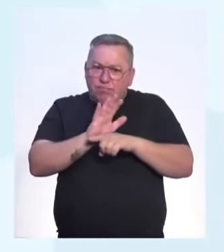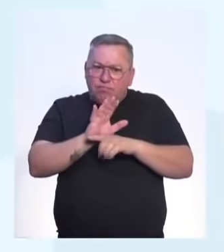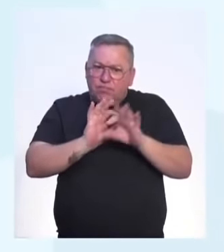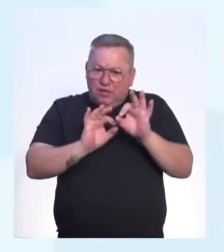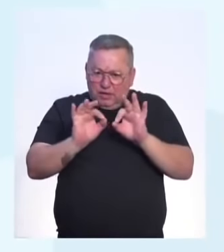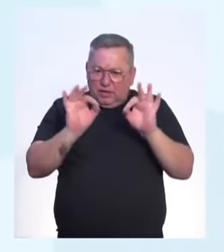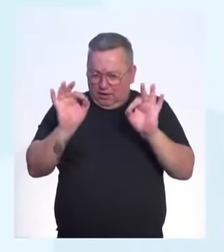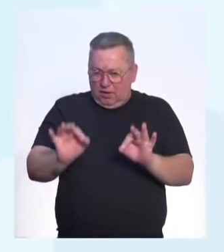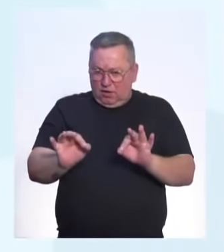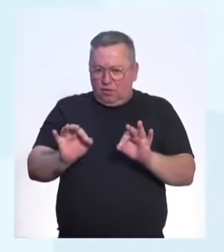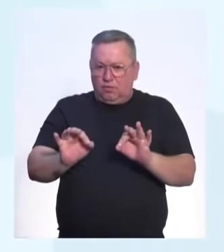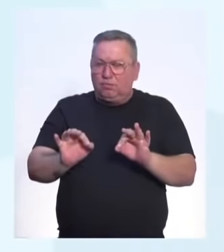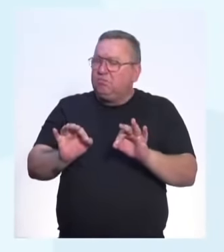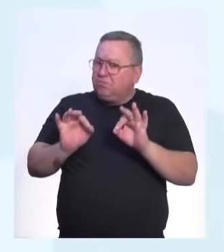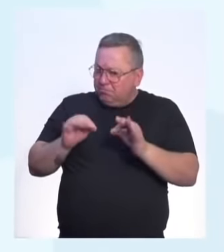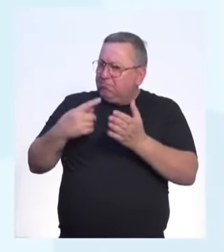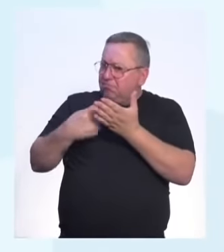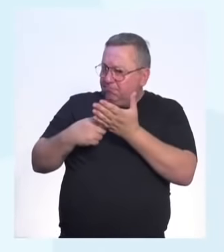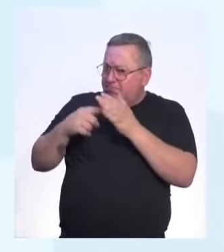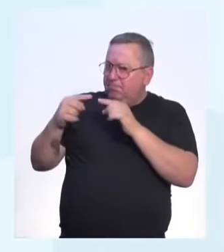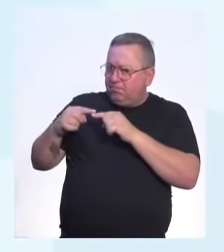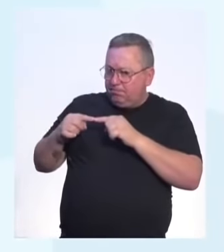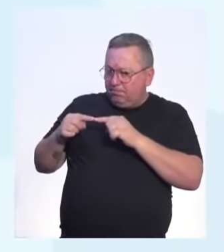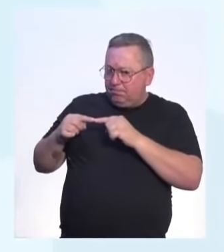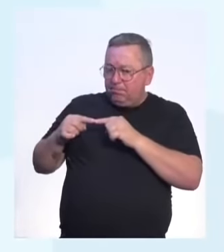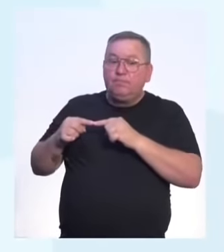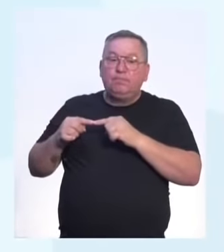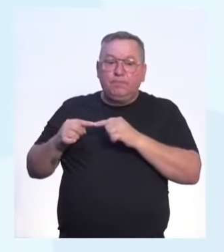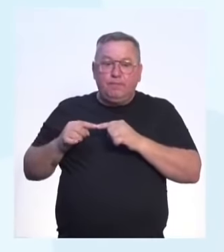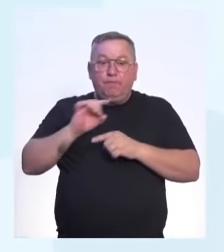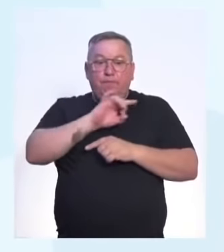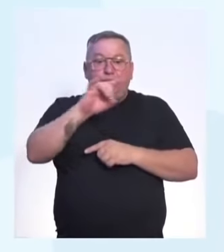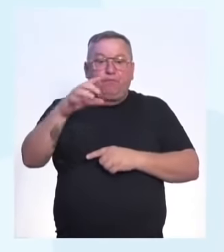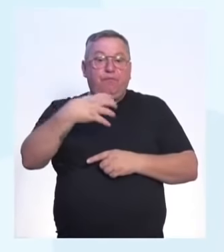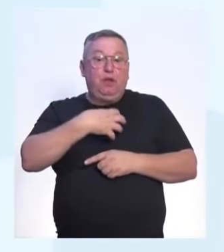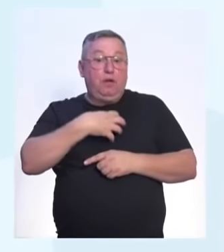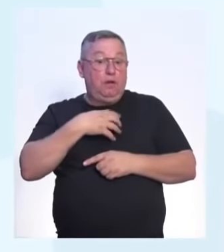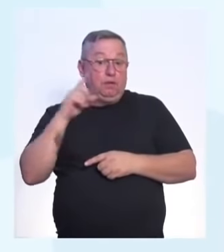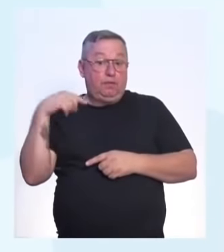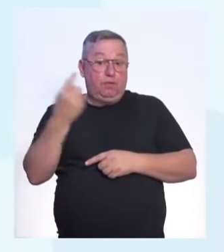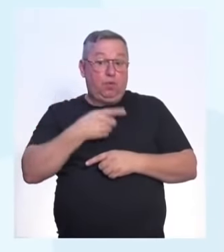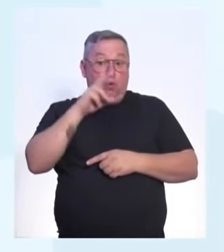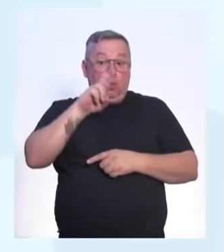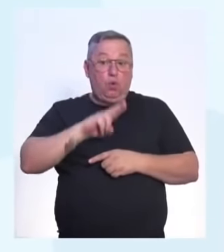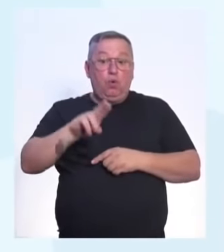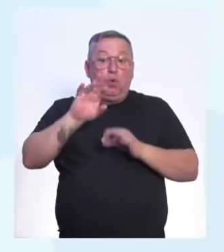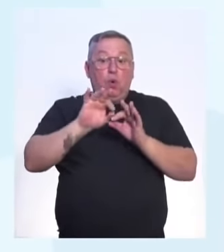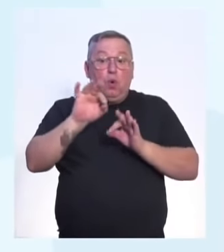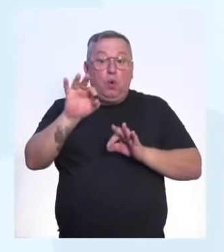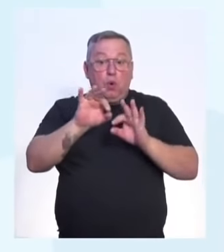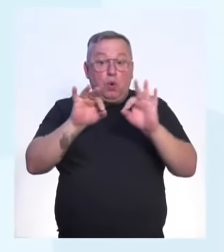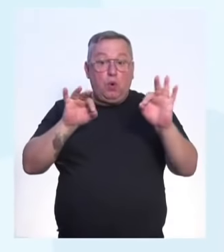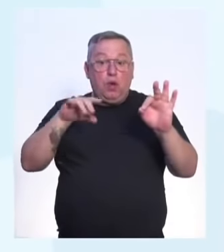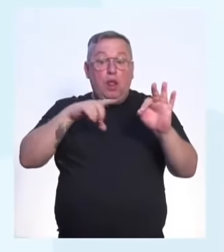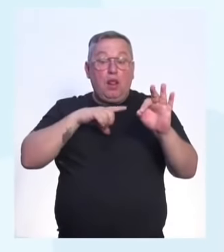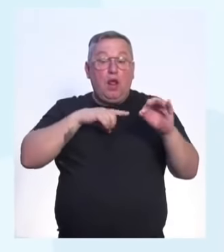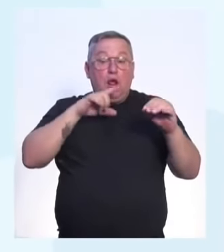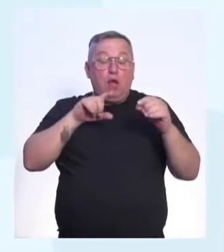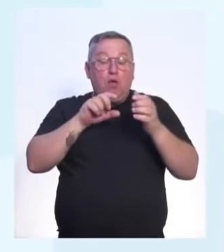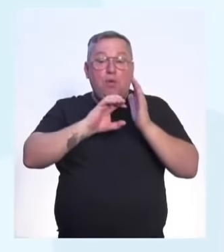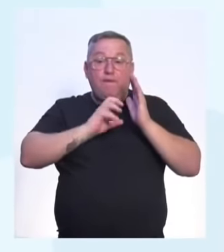processo, concorda, Jonas? Certo. Beleza? Tá. Para cada situação em que fazemos uso de medidas, existe